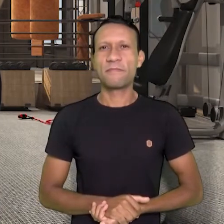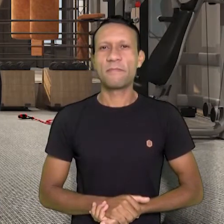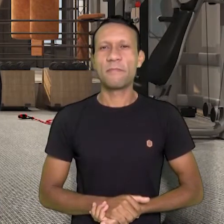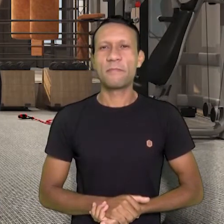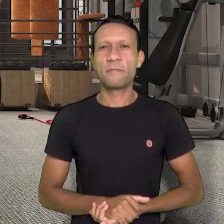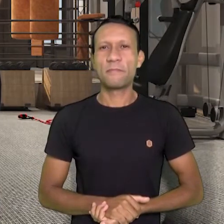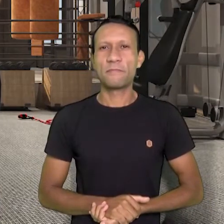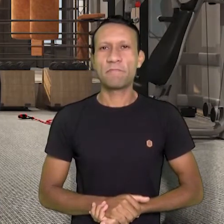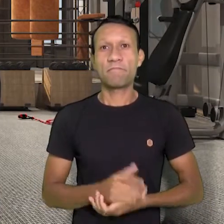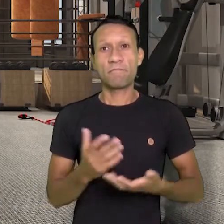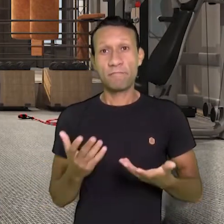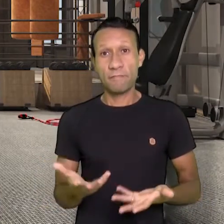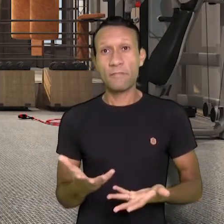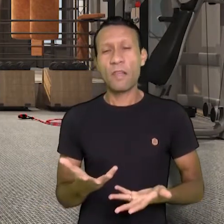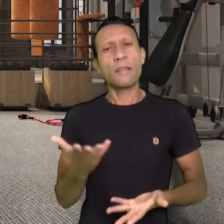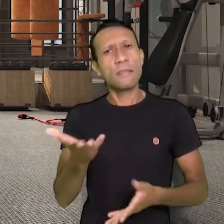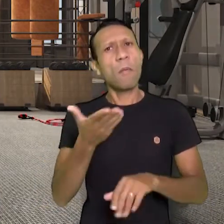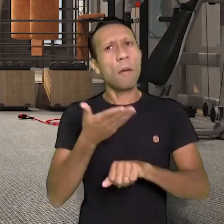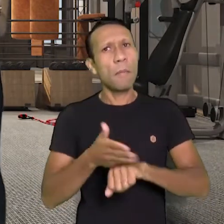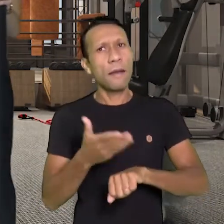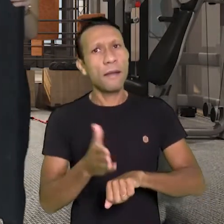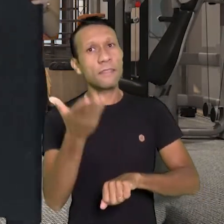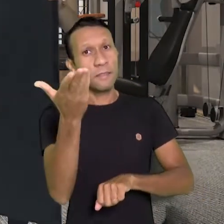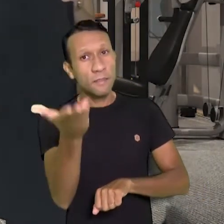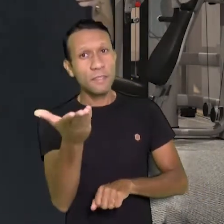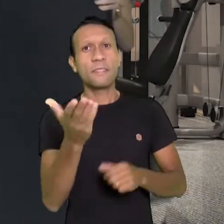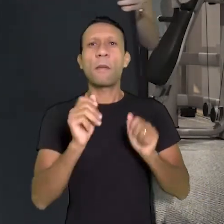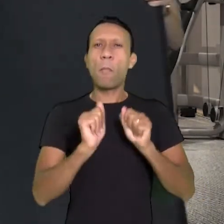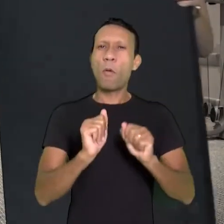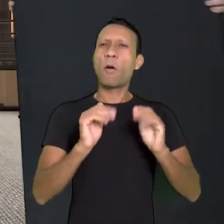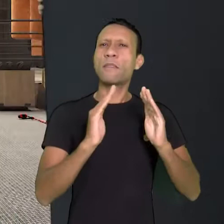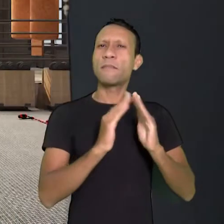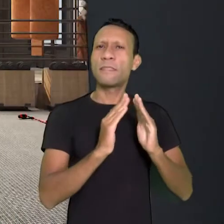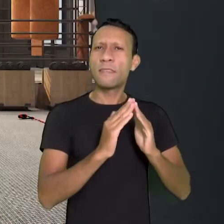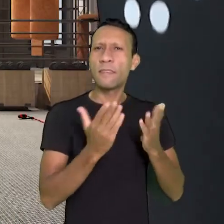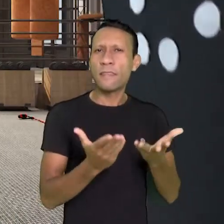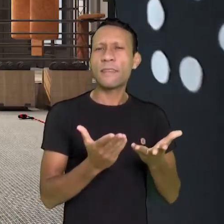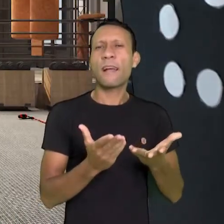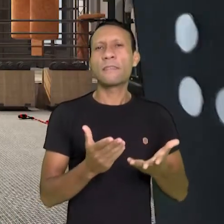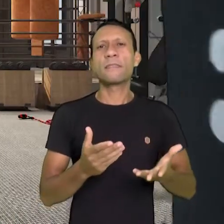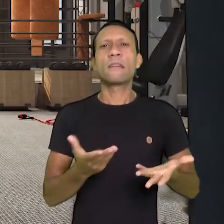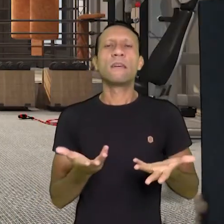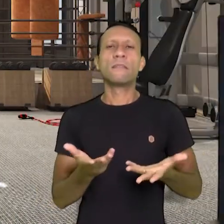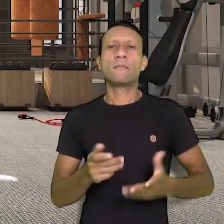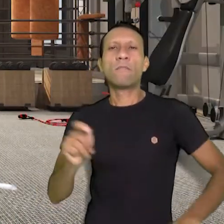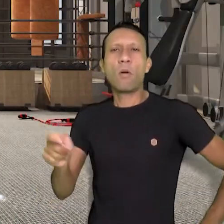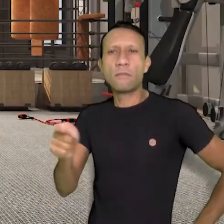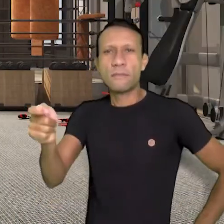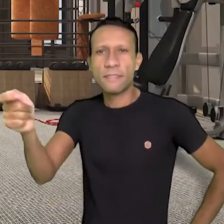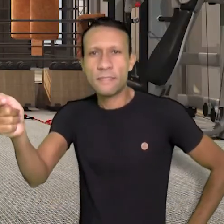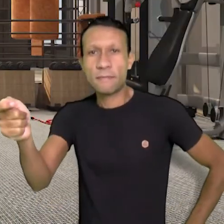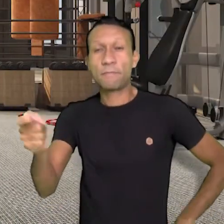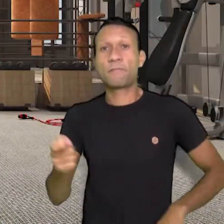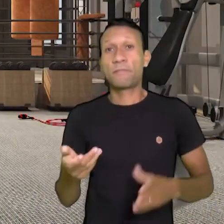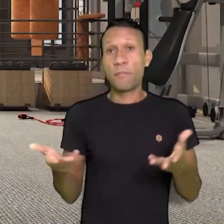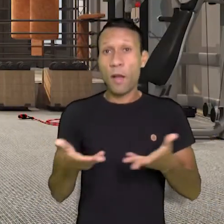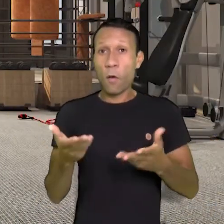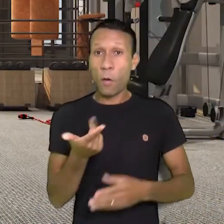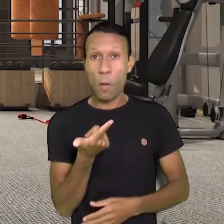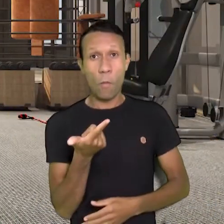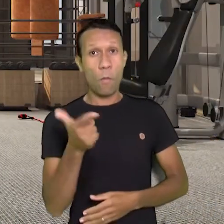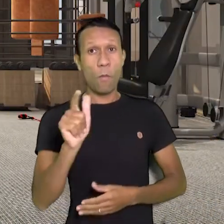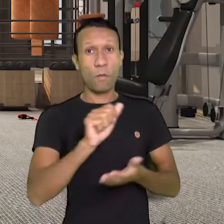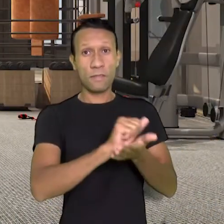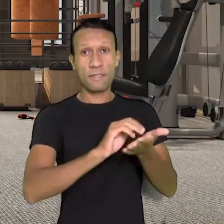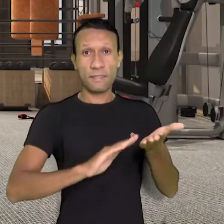e pronto essa foi uma das atividades que podem ser feita com a esgrima em casa nós agora vamos fazer mais